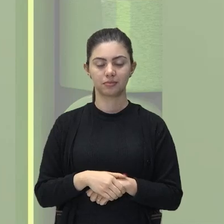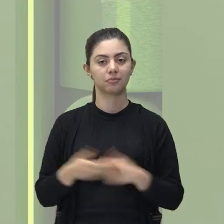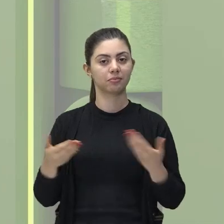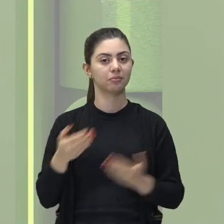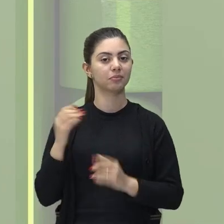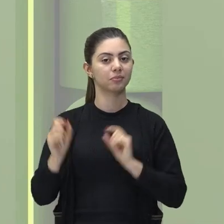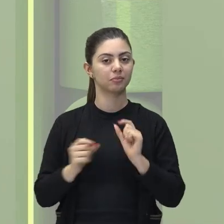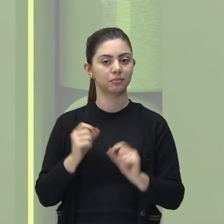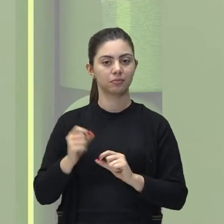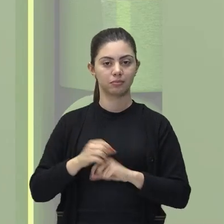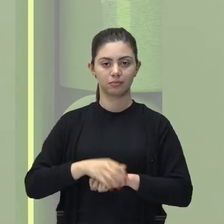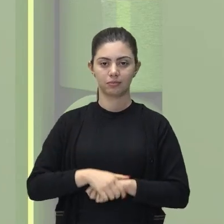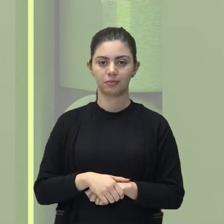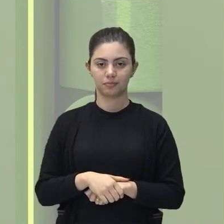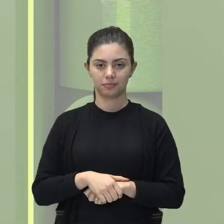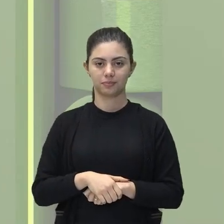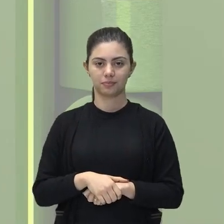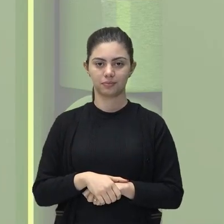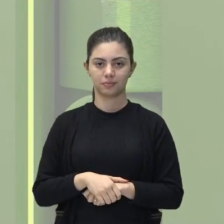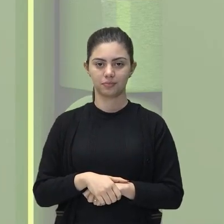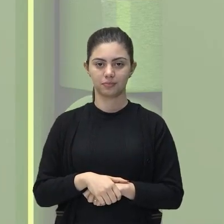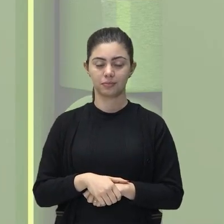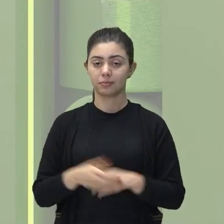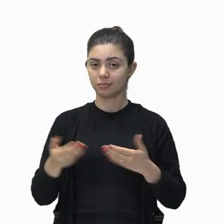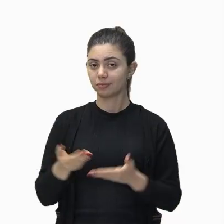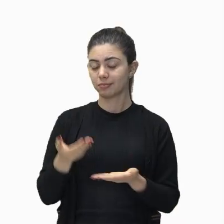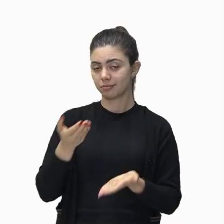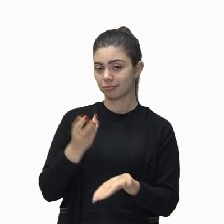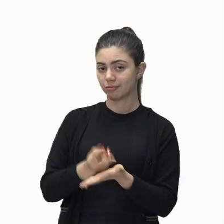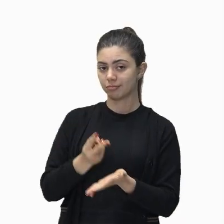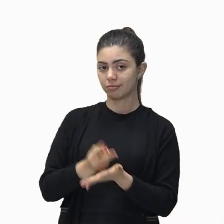Vamos, então, continuar